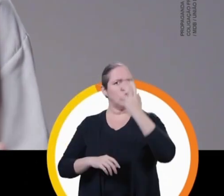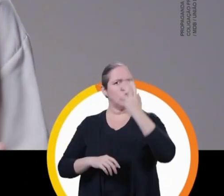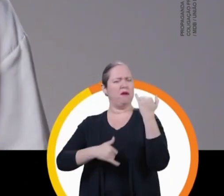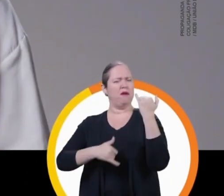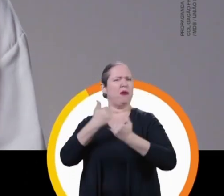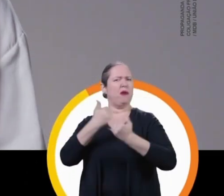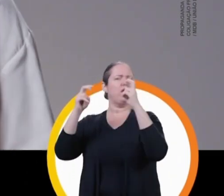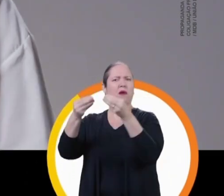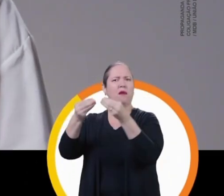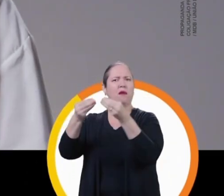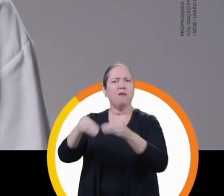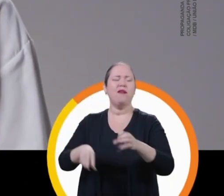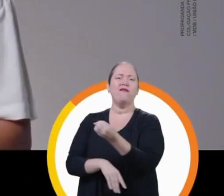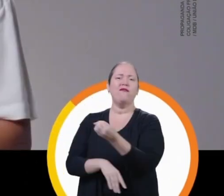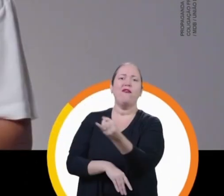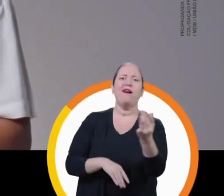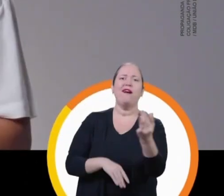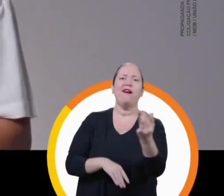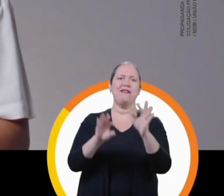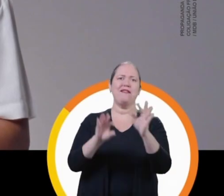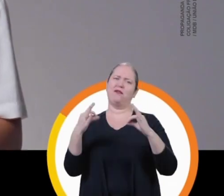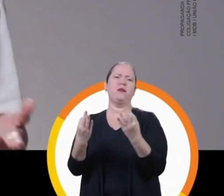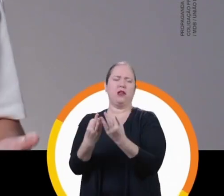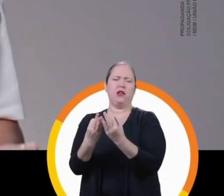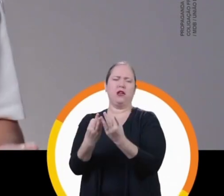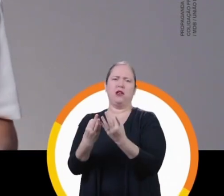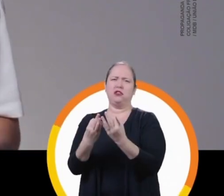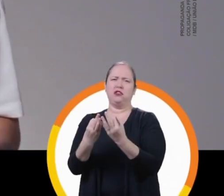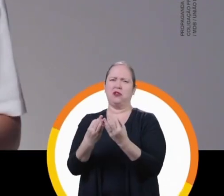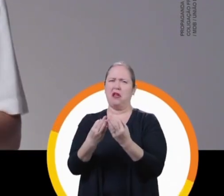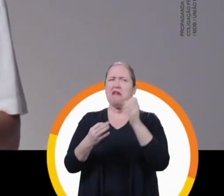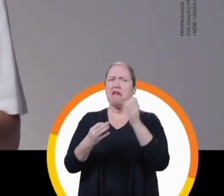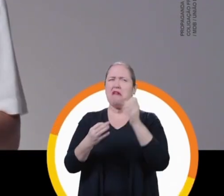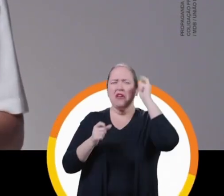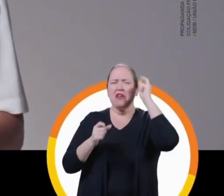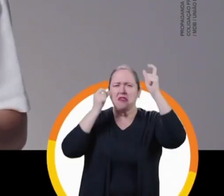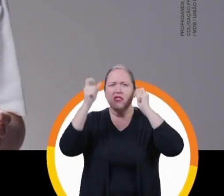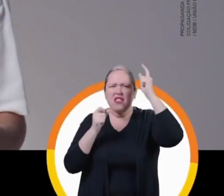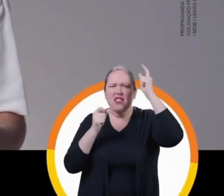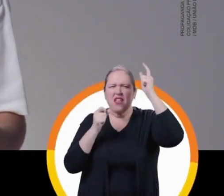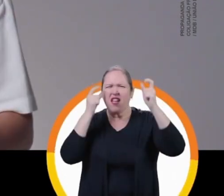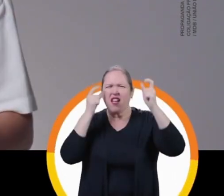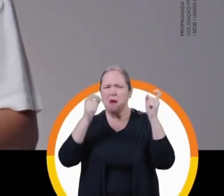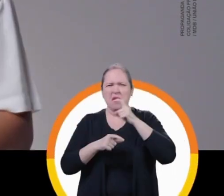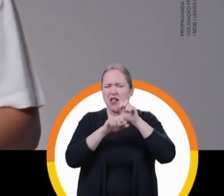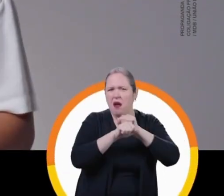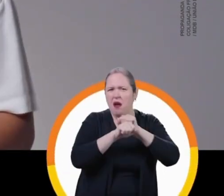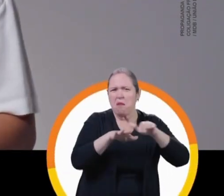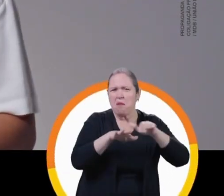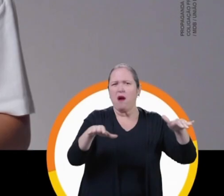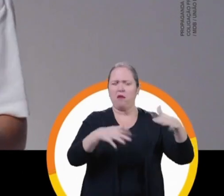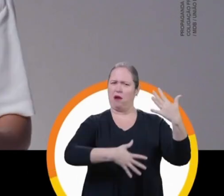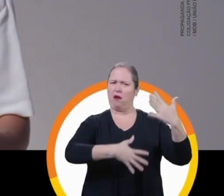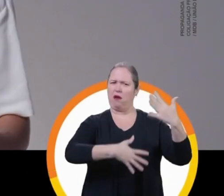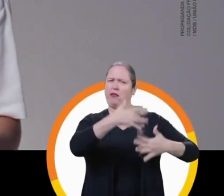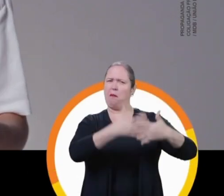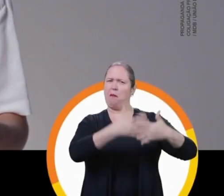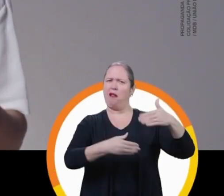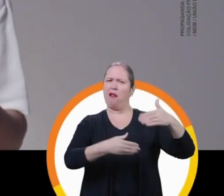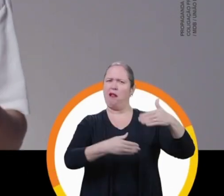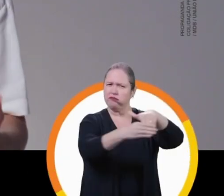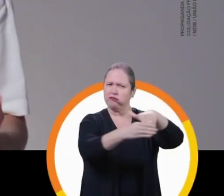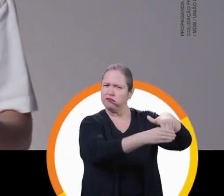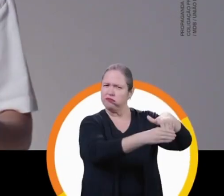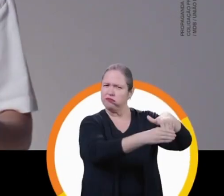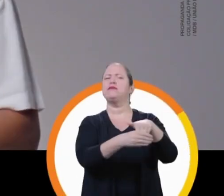na vida de tantas famílias. Não adianta querer criar fatos ou descontextualizar estudos sérios para tentar mudar a